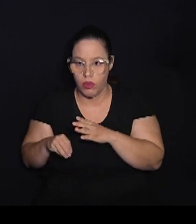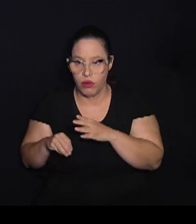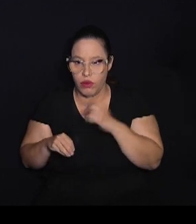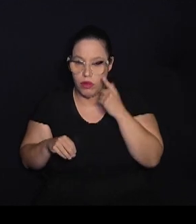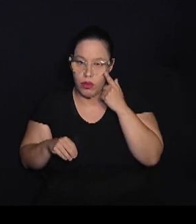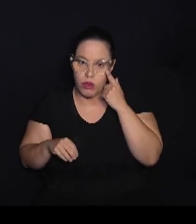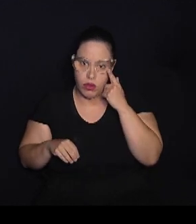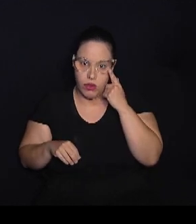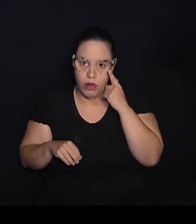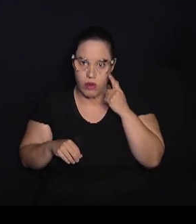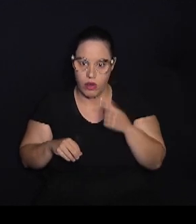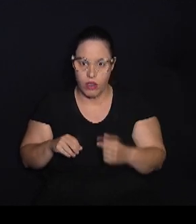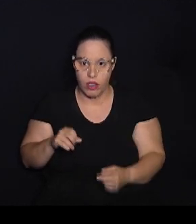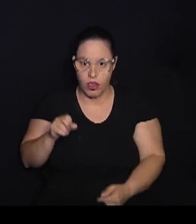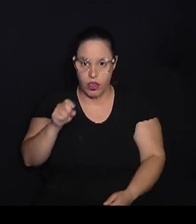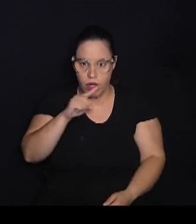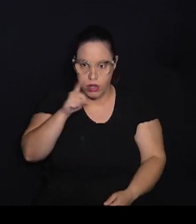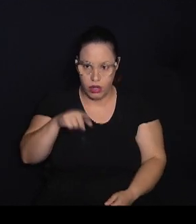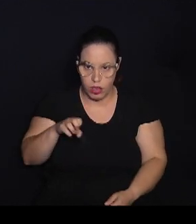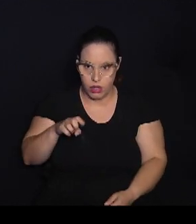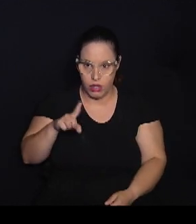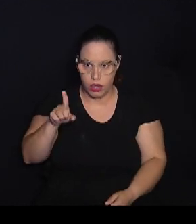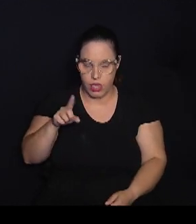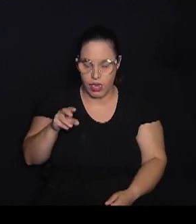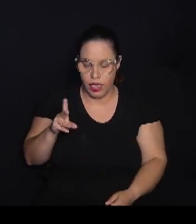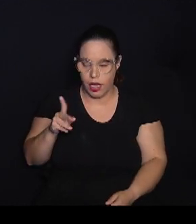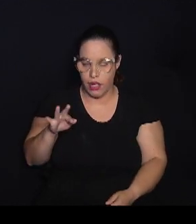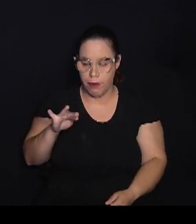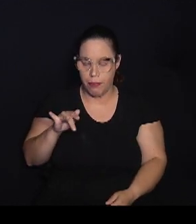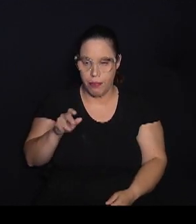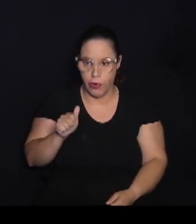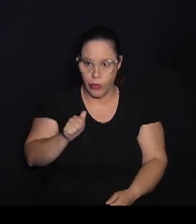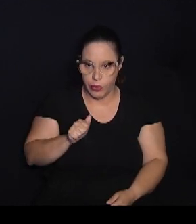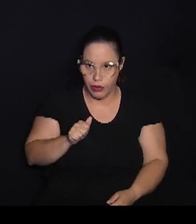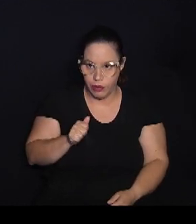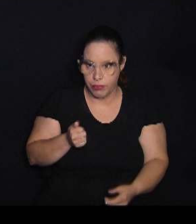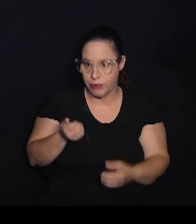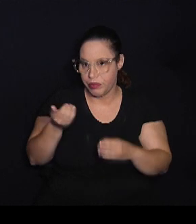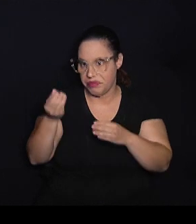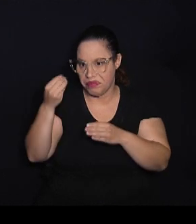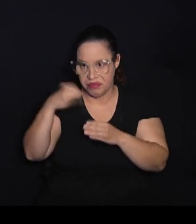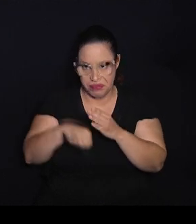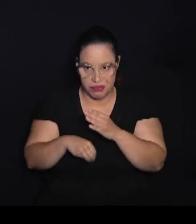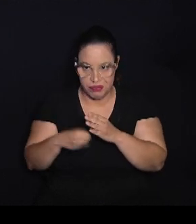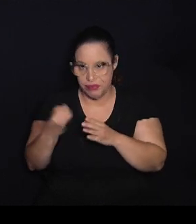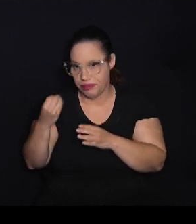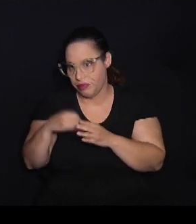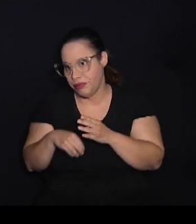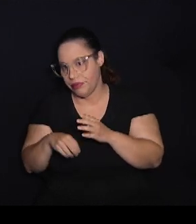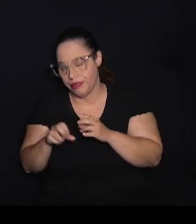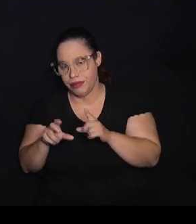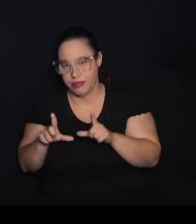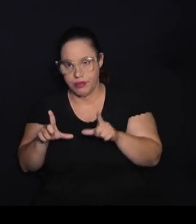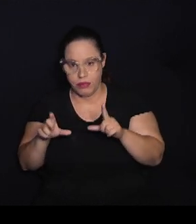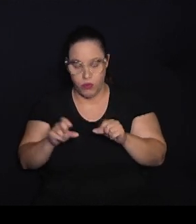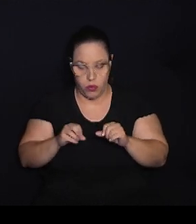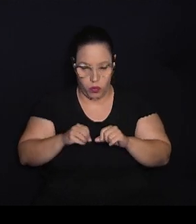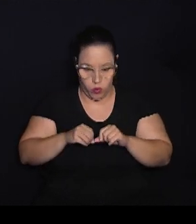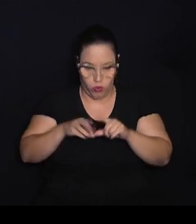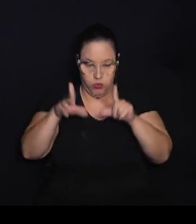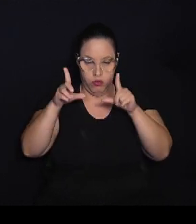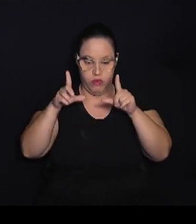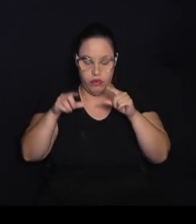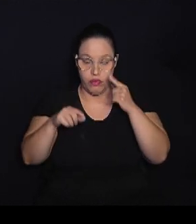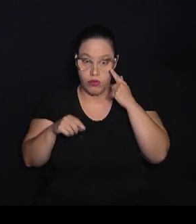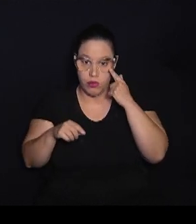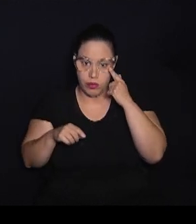personagem dele que é o Zé caipora do mesmo autor Então você baixa e tem tudo Inclusive eu eu fiz isso até para olhar porque se você v